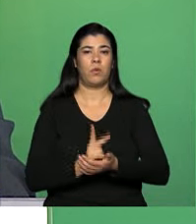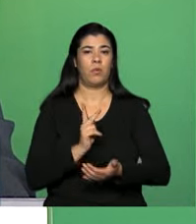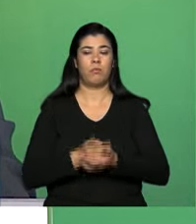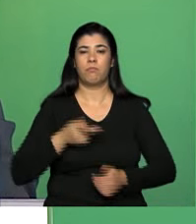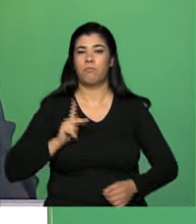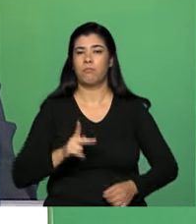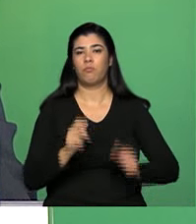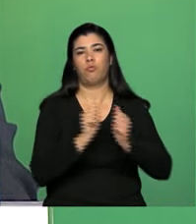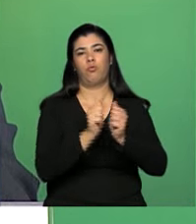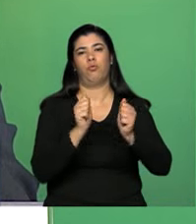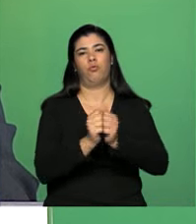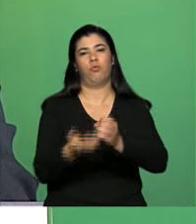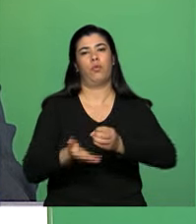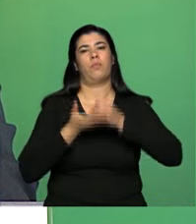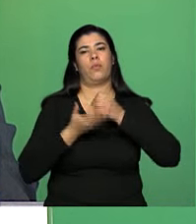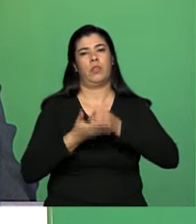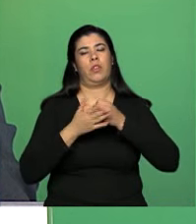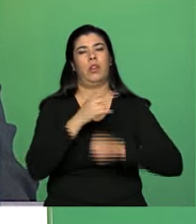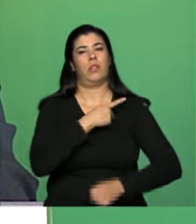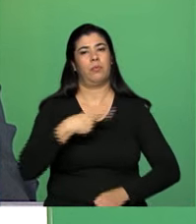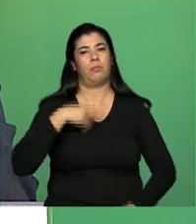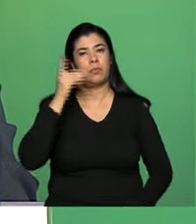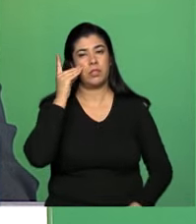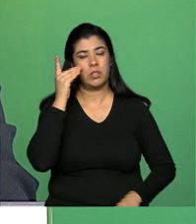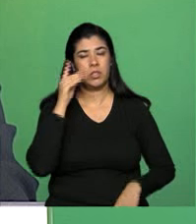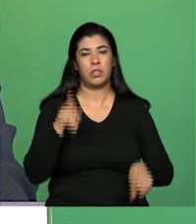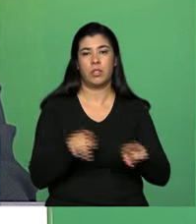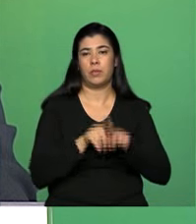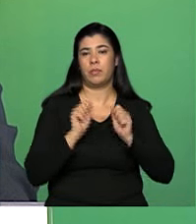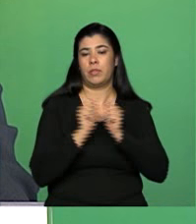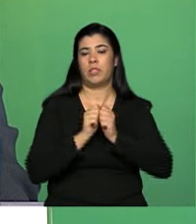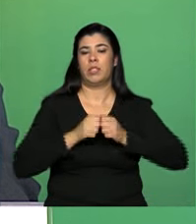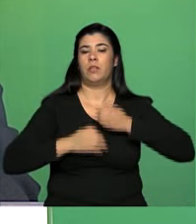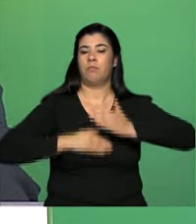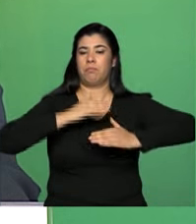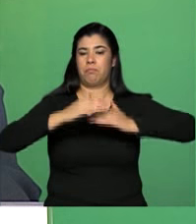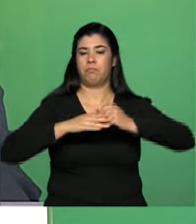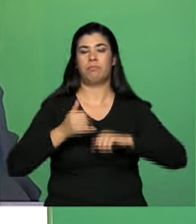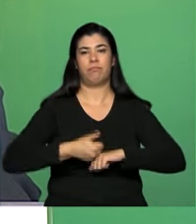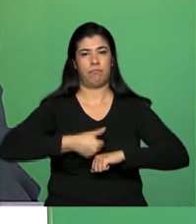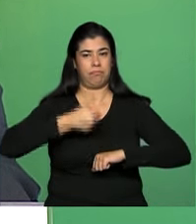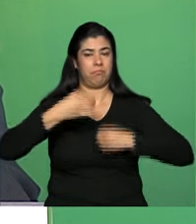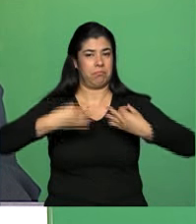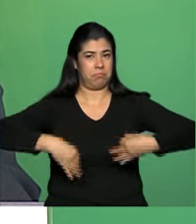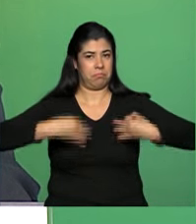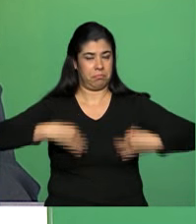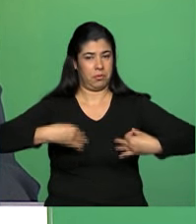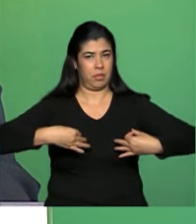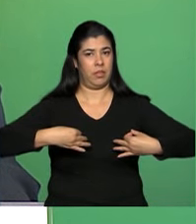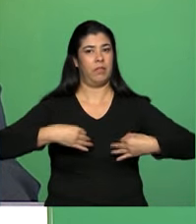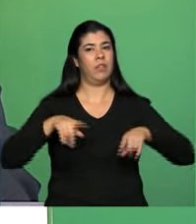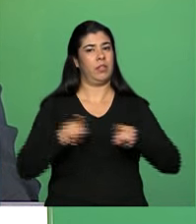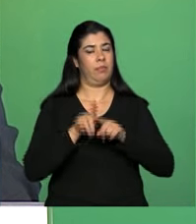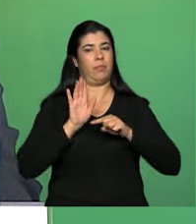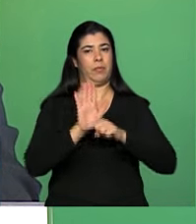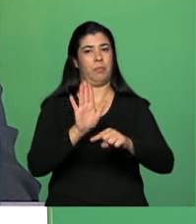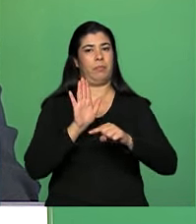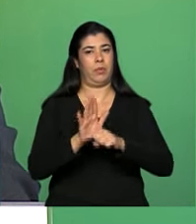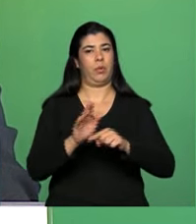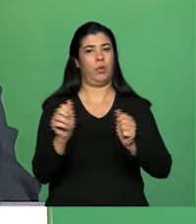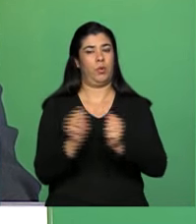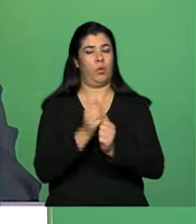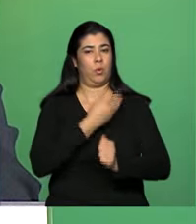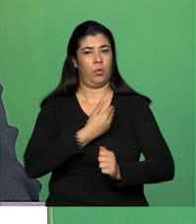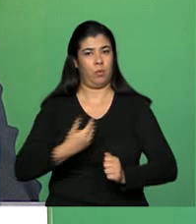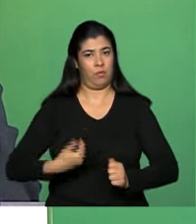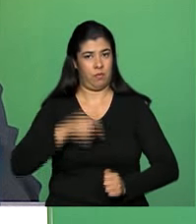presidenta e tem tido uma conduta muito correta muito solidária ao governo a